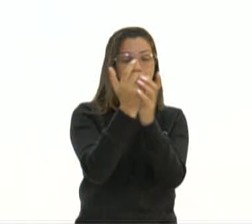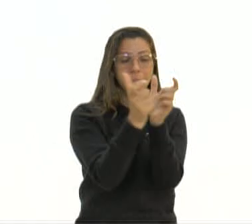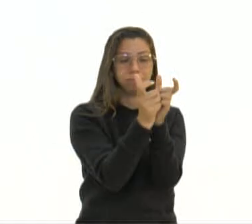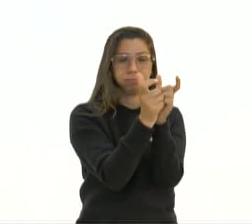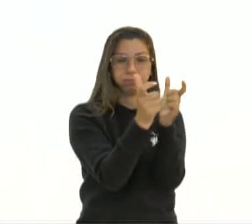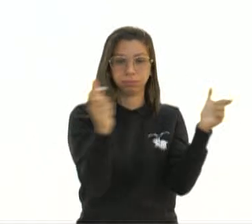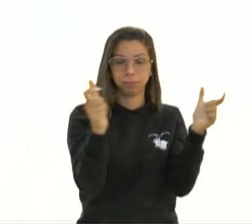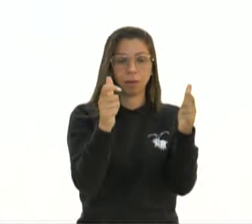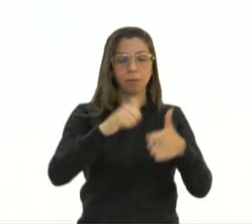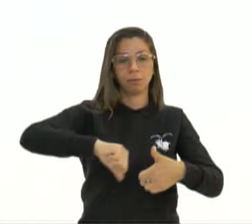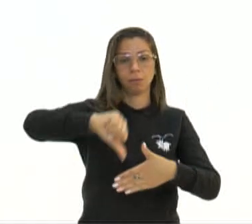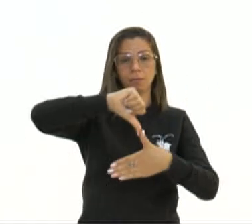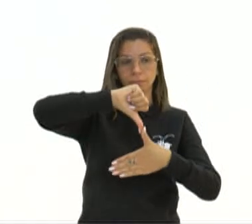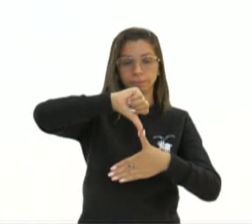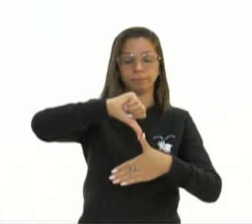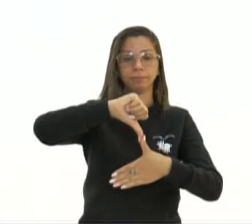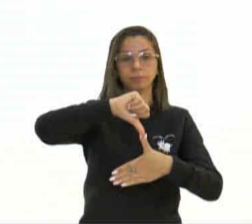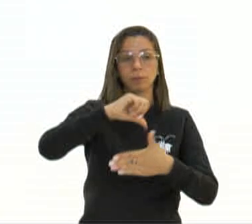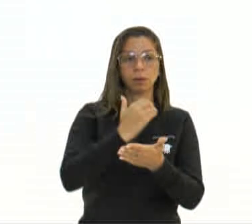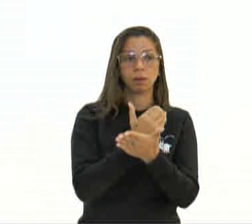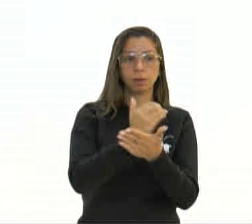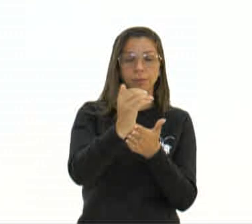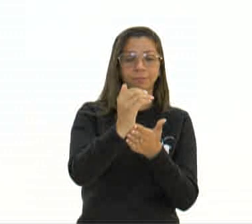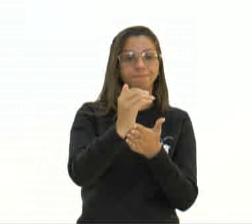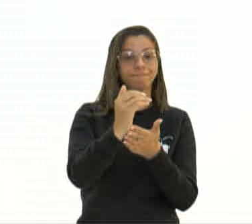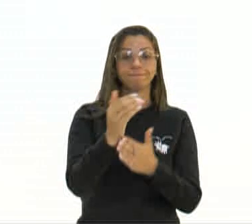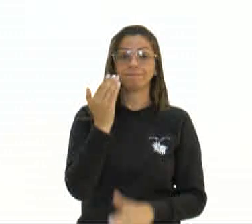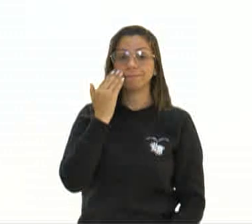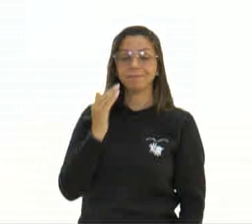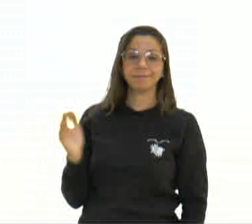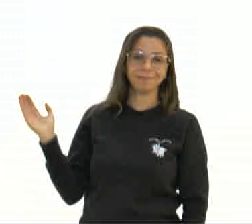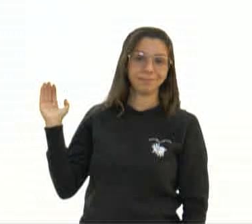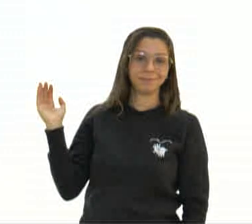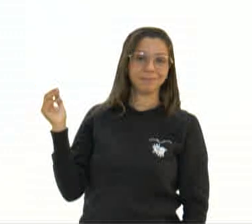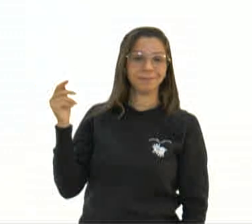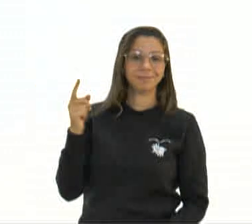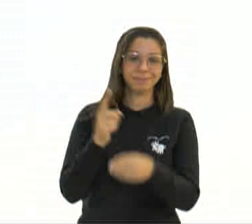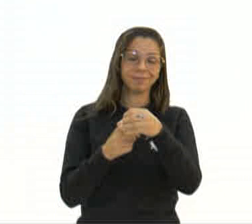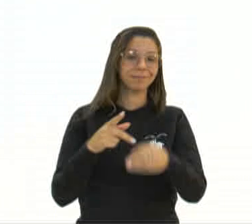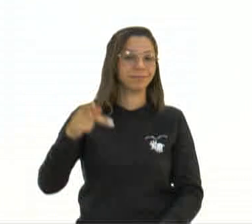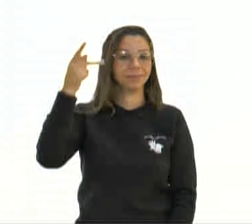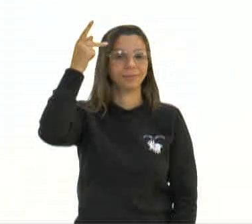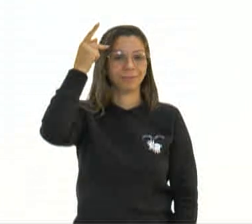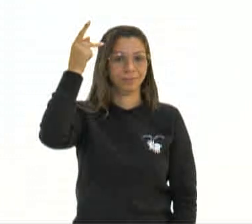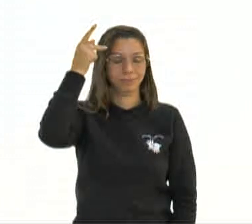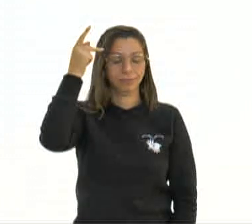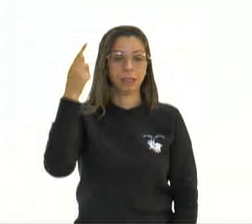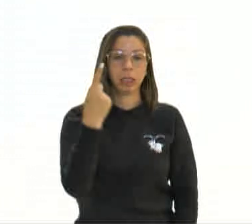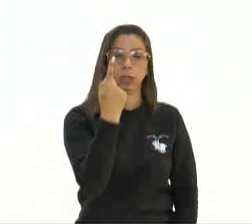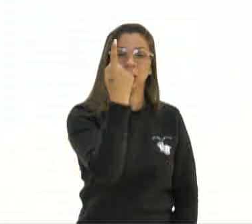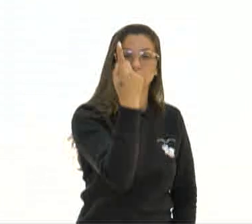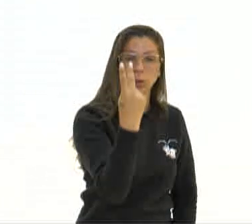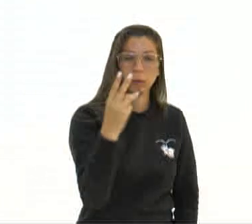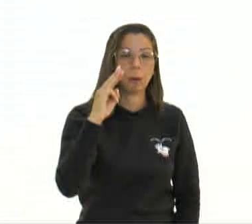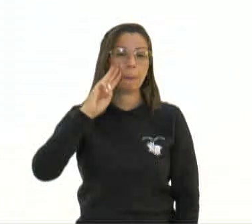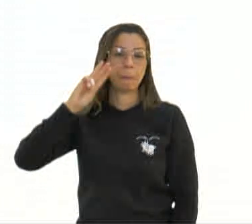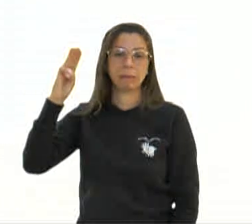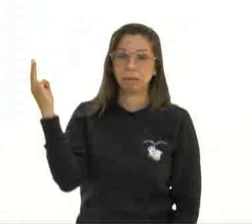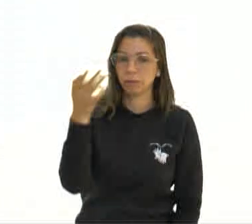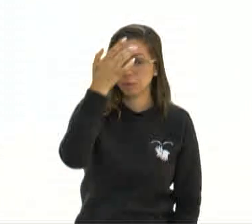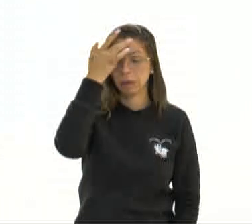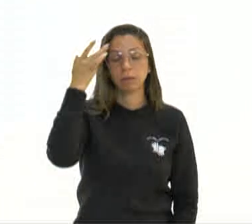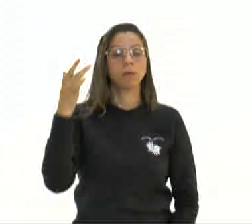do Sul, começando por São Paulo. 12 milhões de habitantes, né? Uma